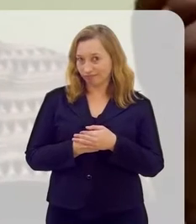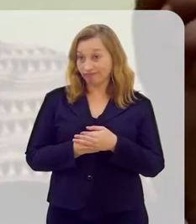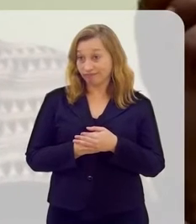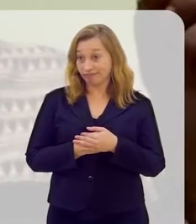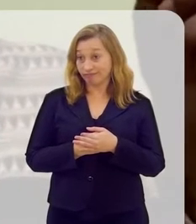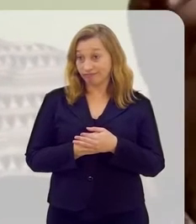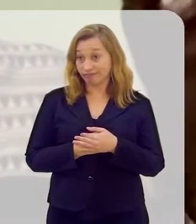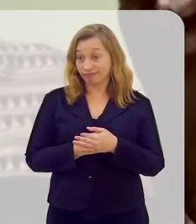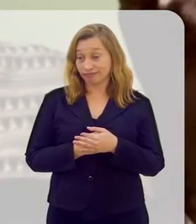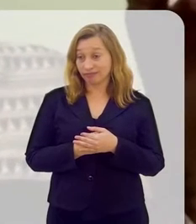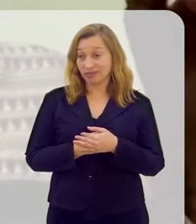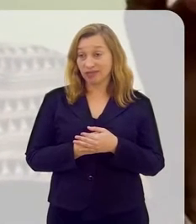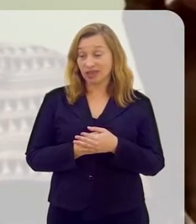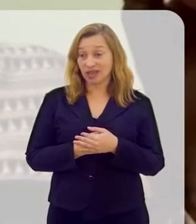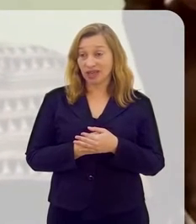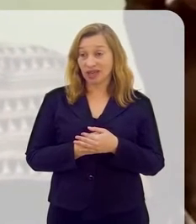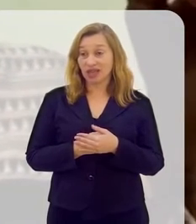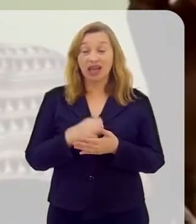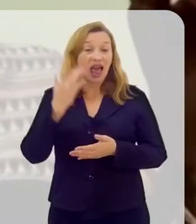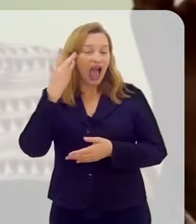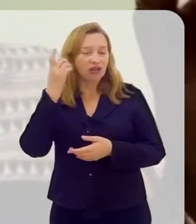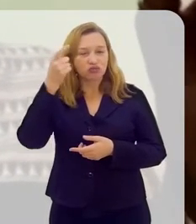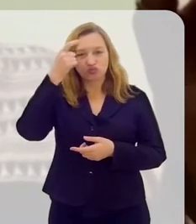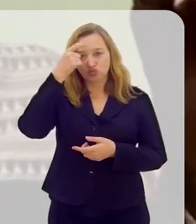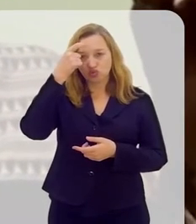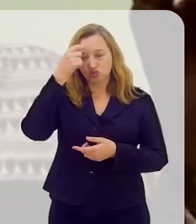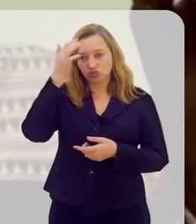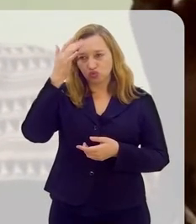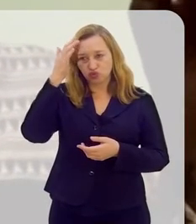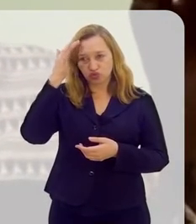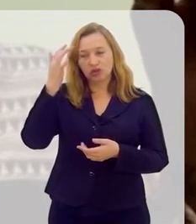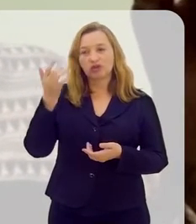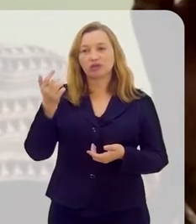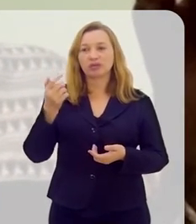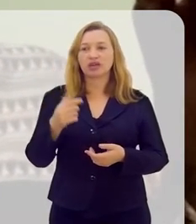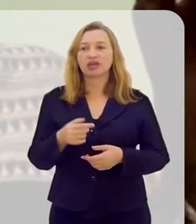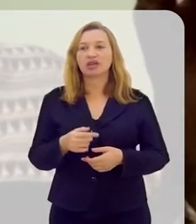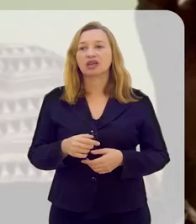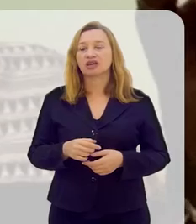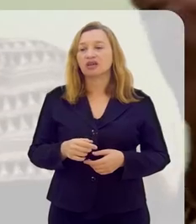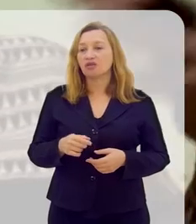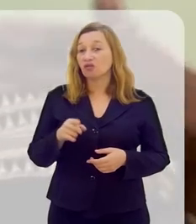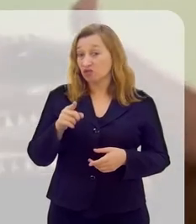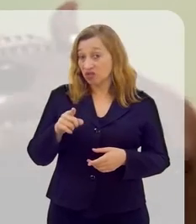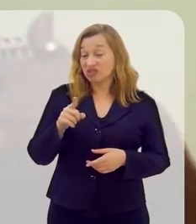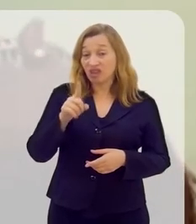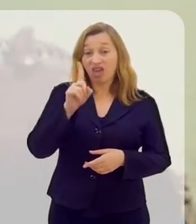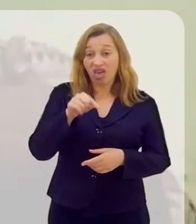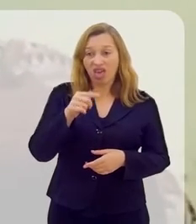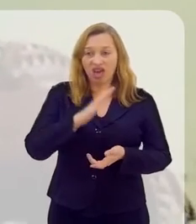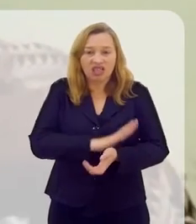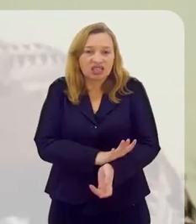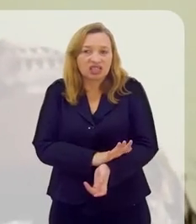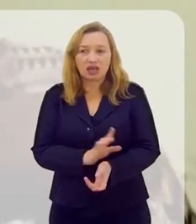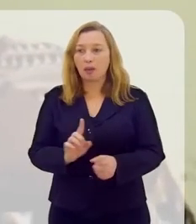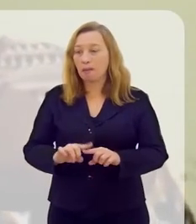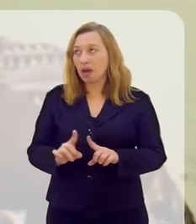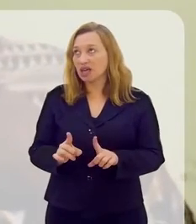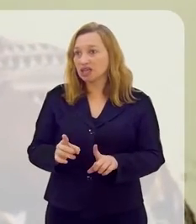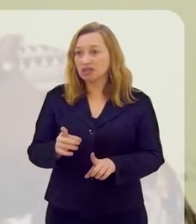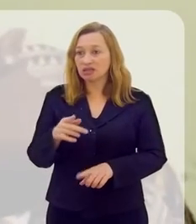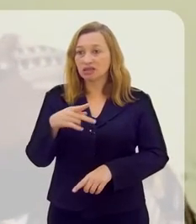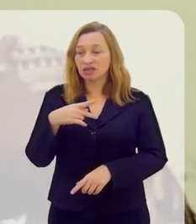escorregadio, né? Ele age com o teu psicológico, ele vai ali, ele te atinge, ele está sendo racista, mas ele se posiciona, ele